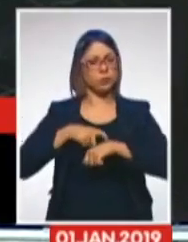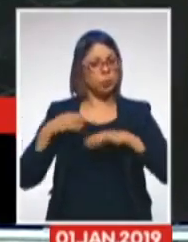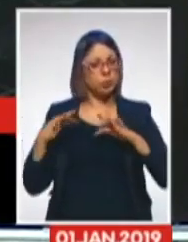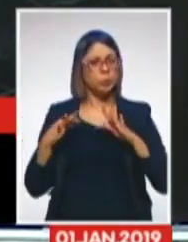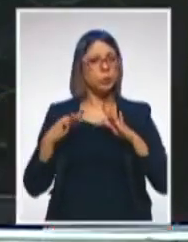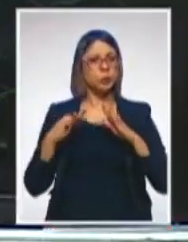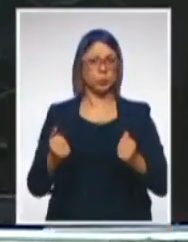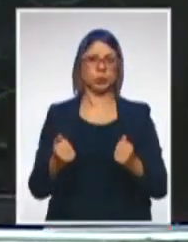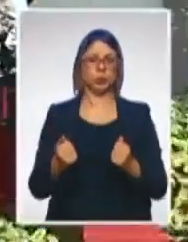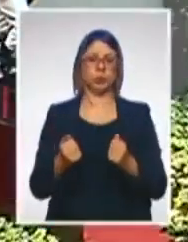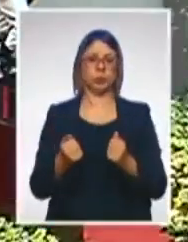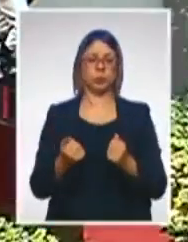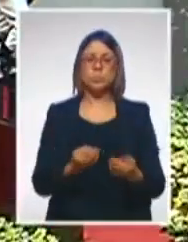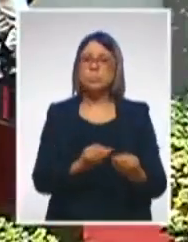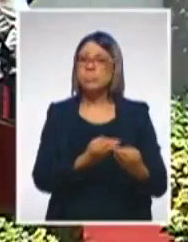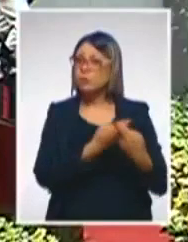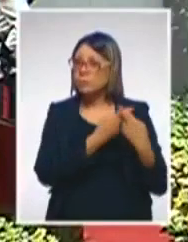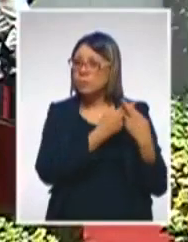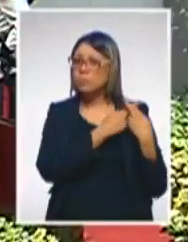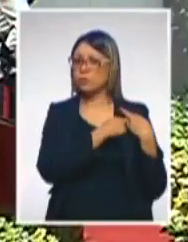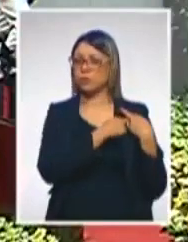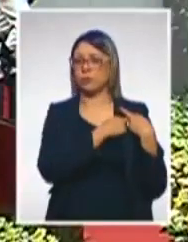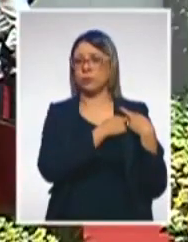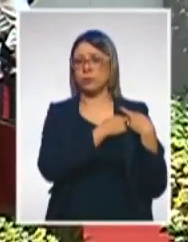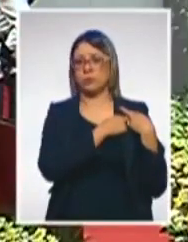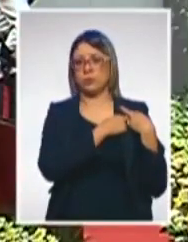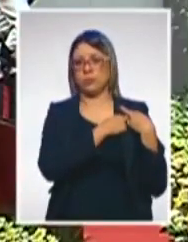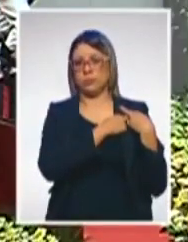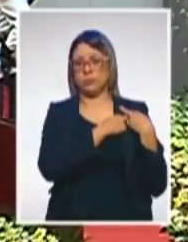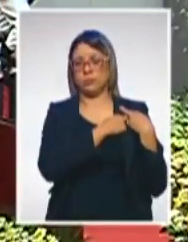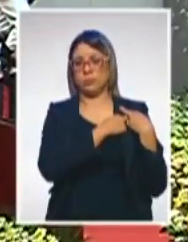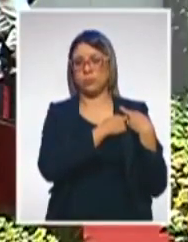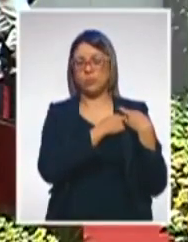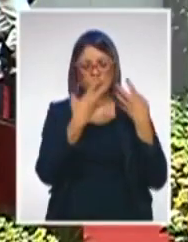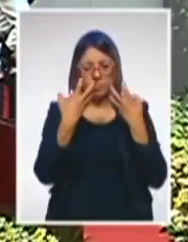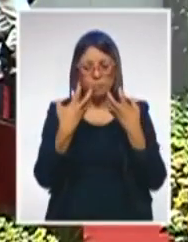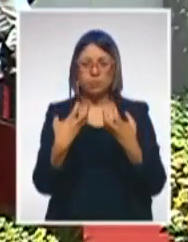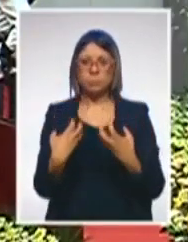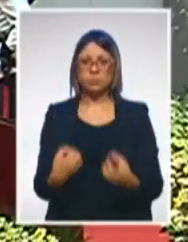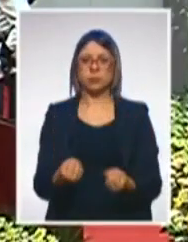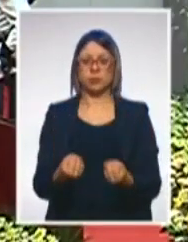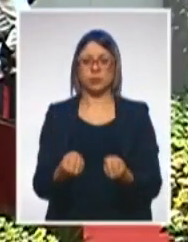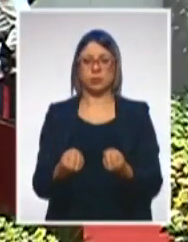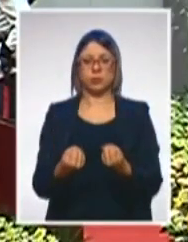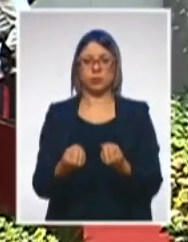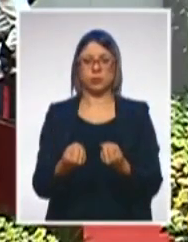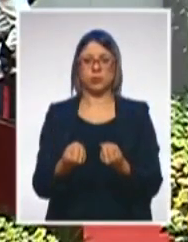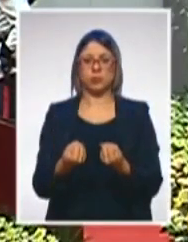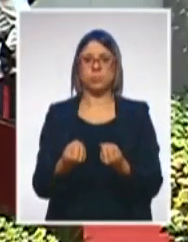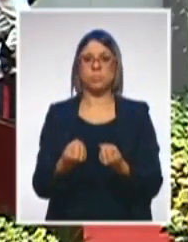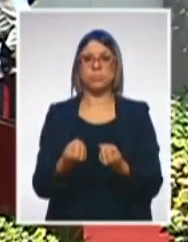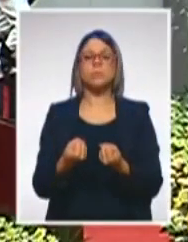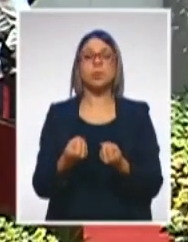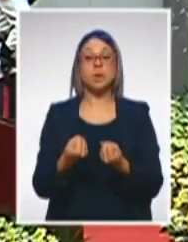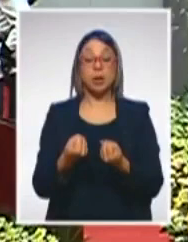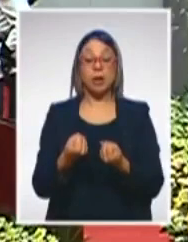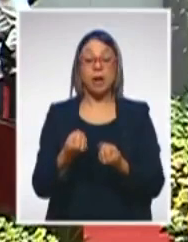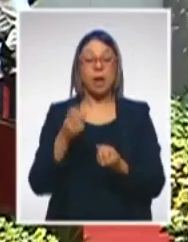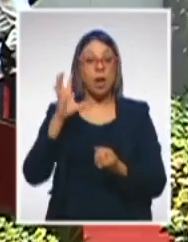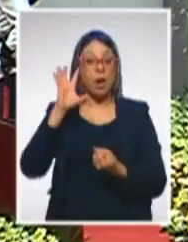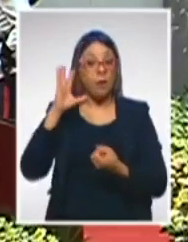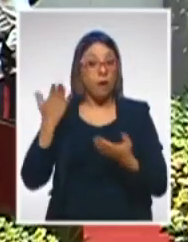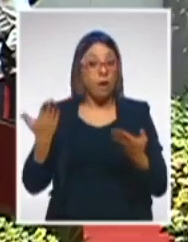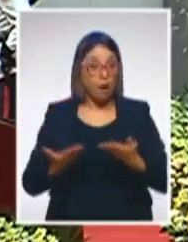nós, a responsabilidade de assumir que serão as ações tomadas no presente